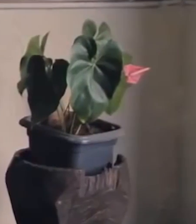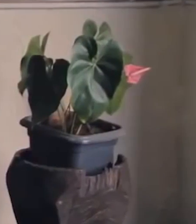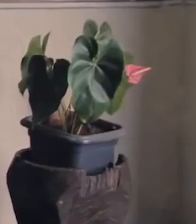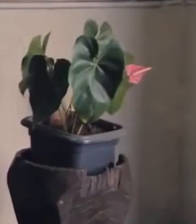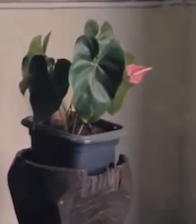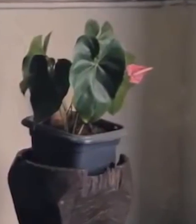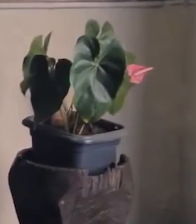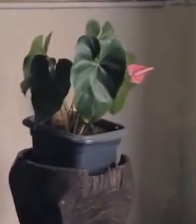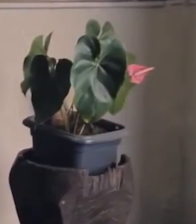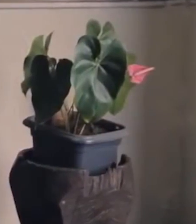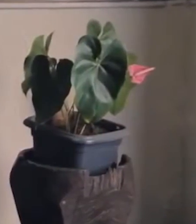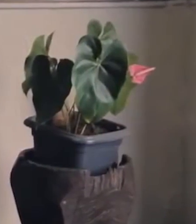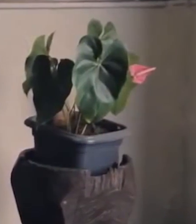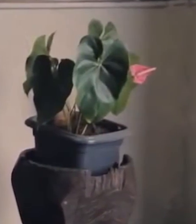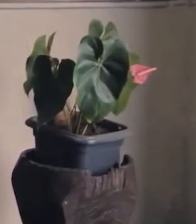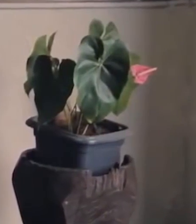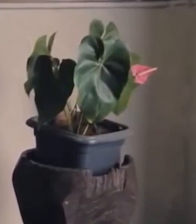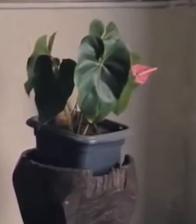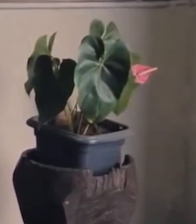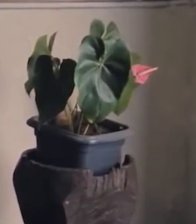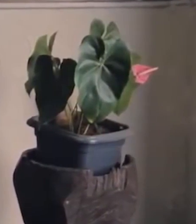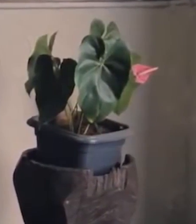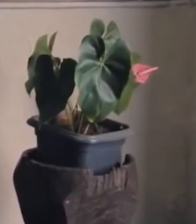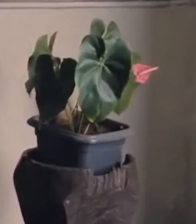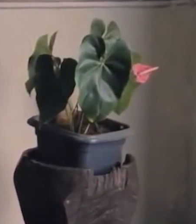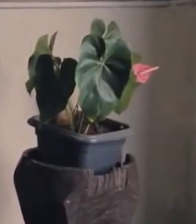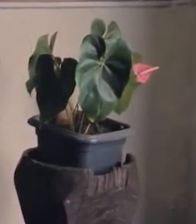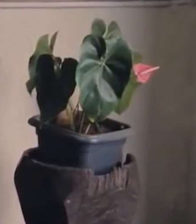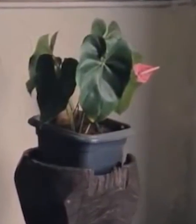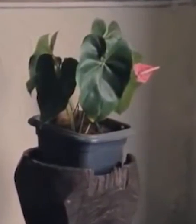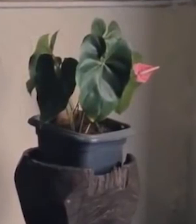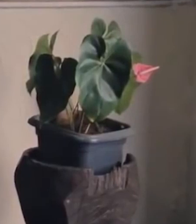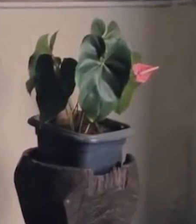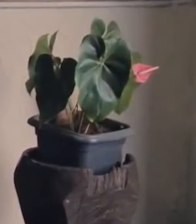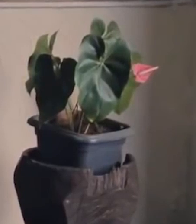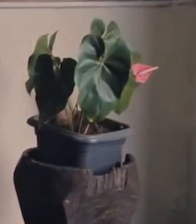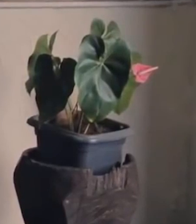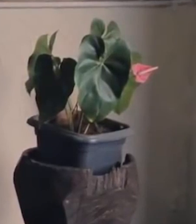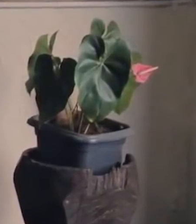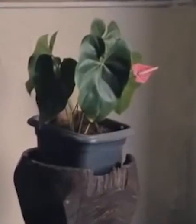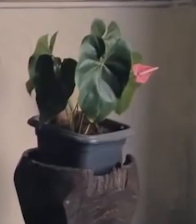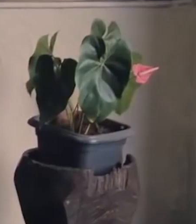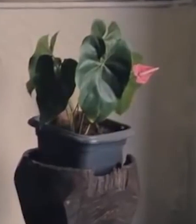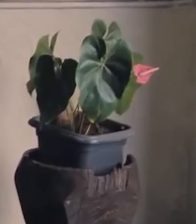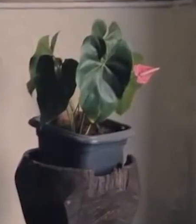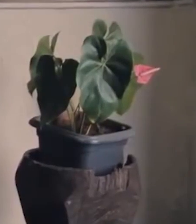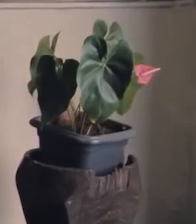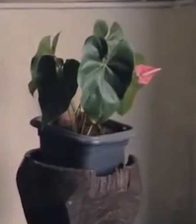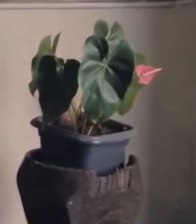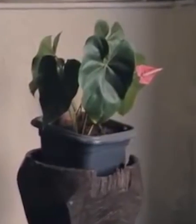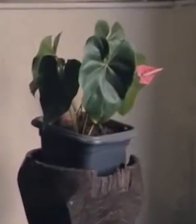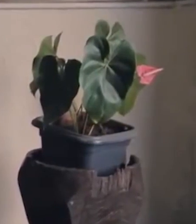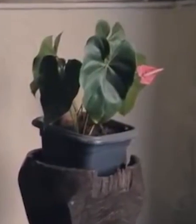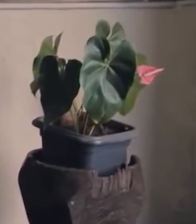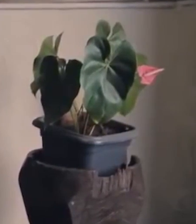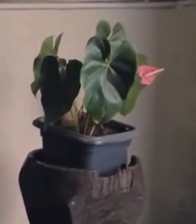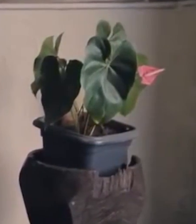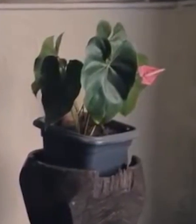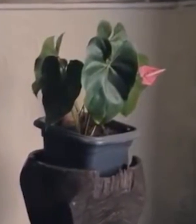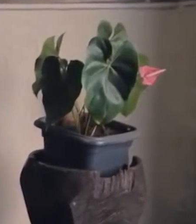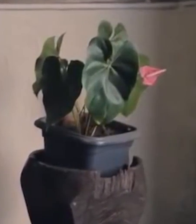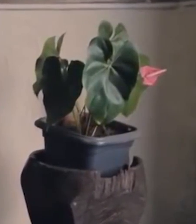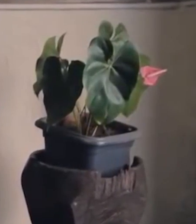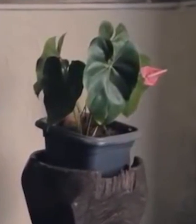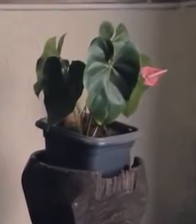expulso. Por sorte da Marílis, o pai chegou à conclusão que esse casamento não ia dar